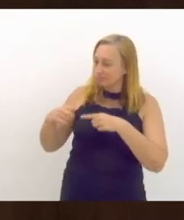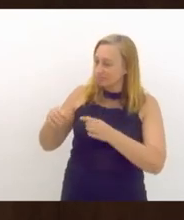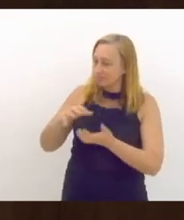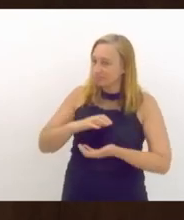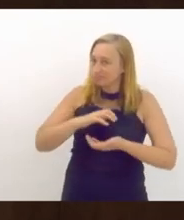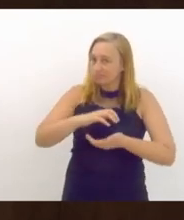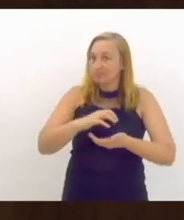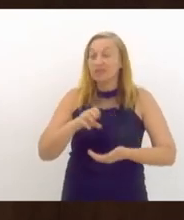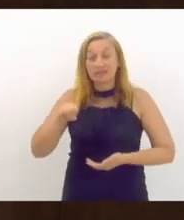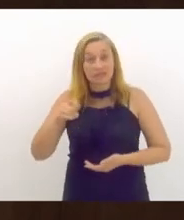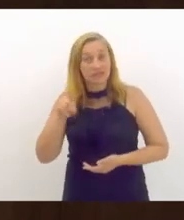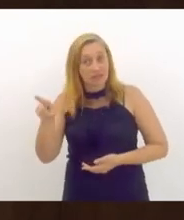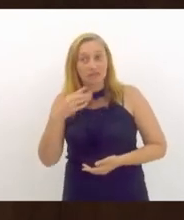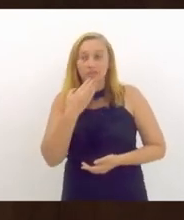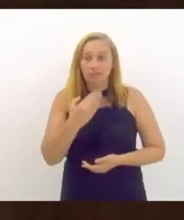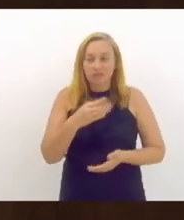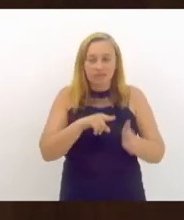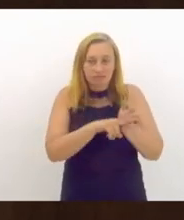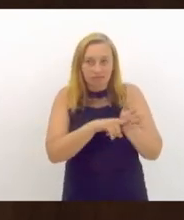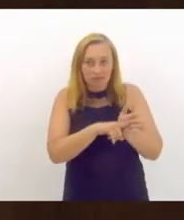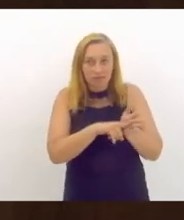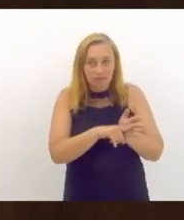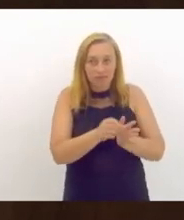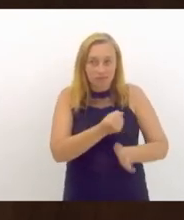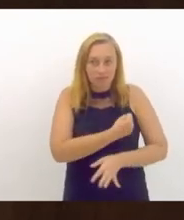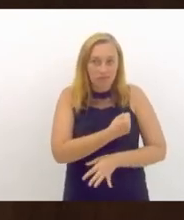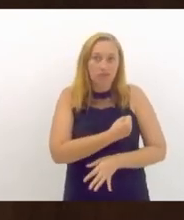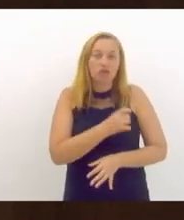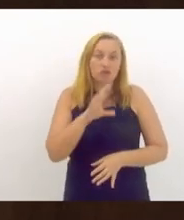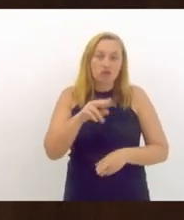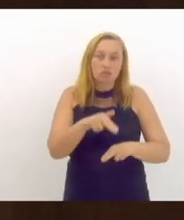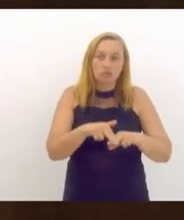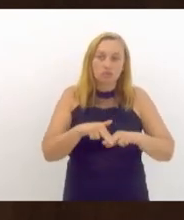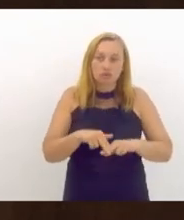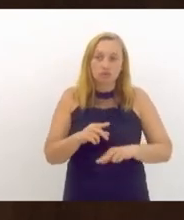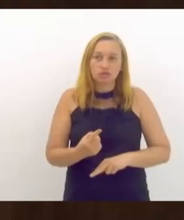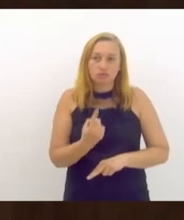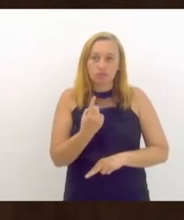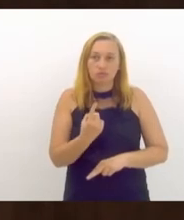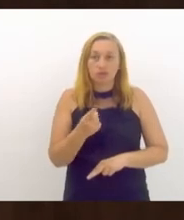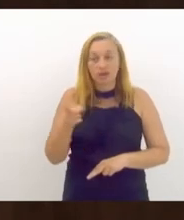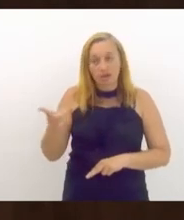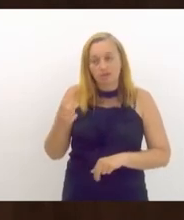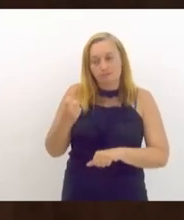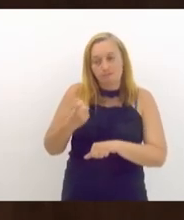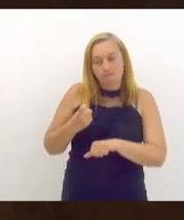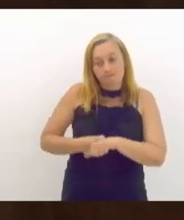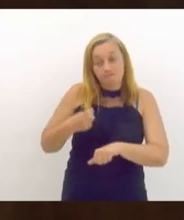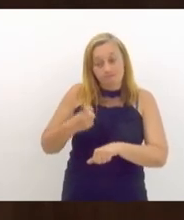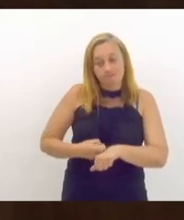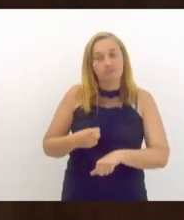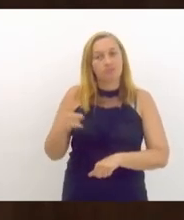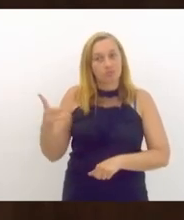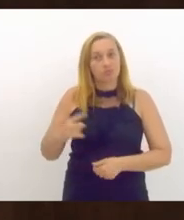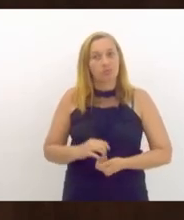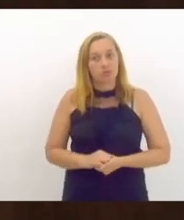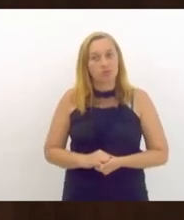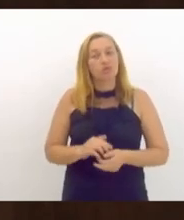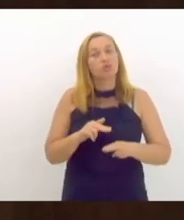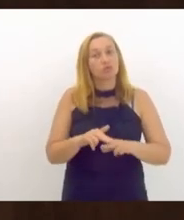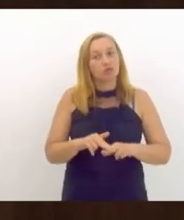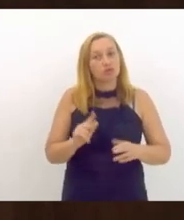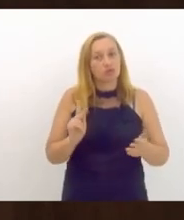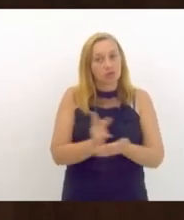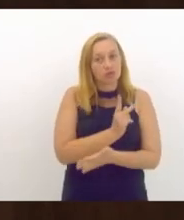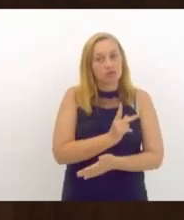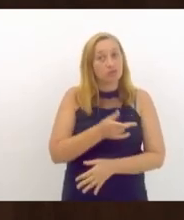ele pedisse verificação de coro, só teria um motivo, é que ele está com o coração dele muito doído por conta dos